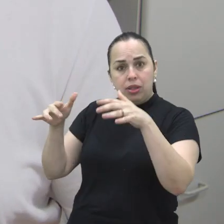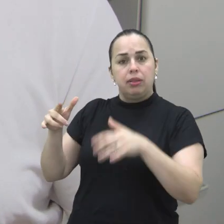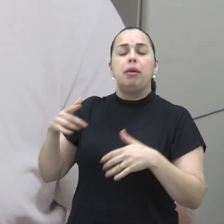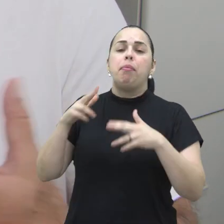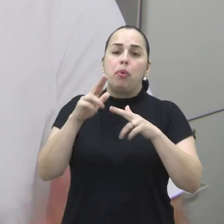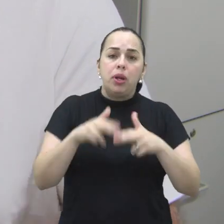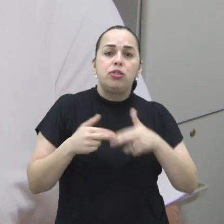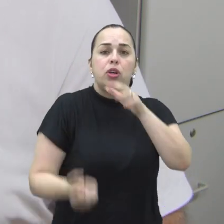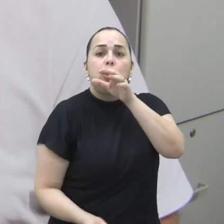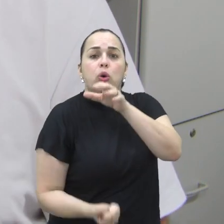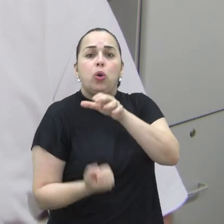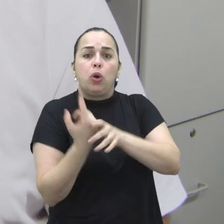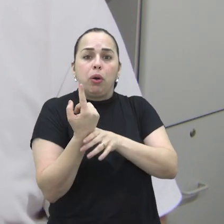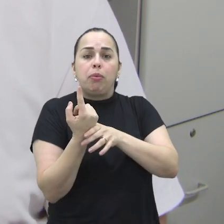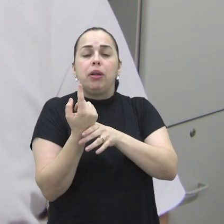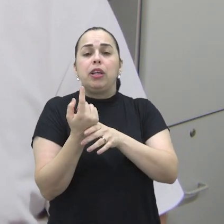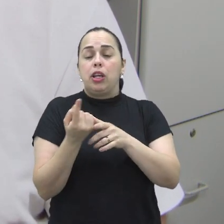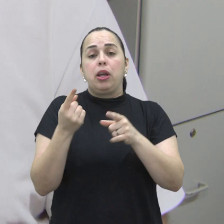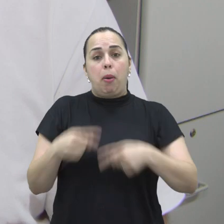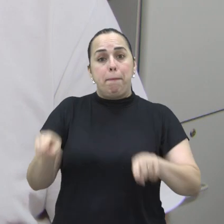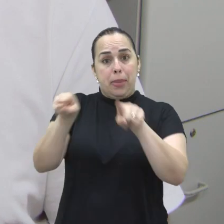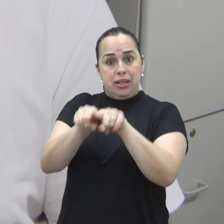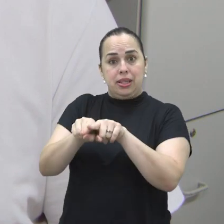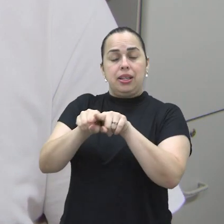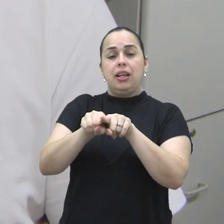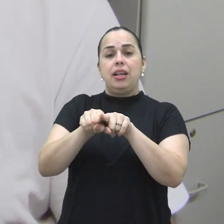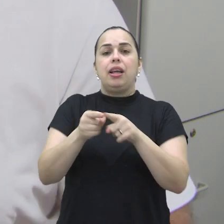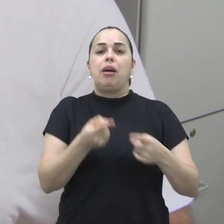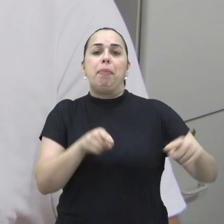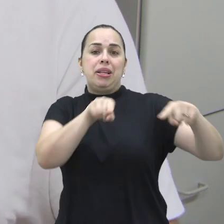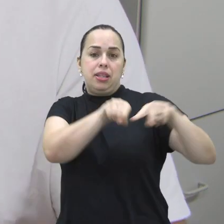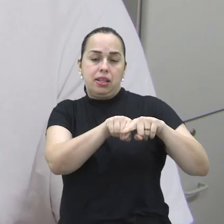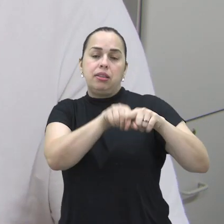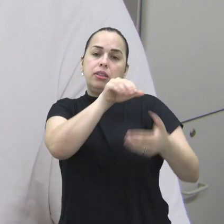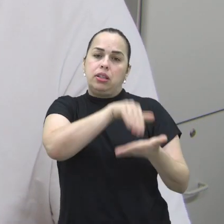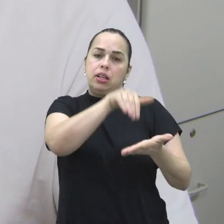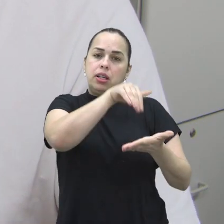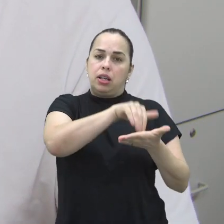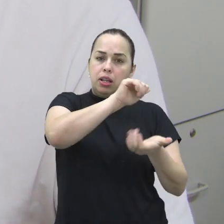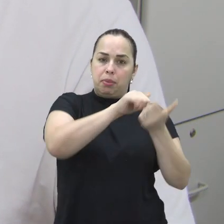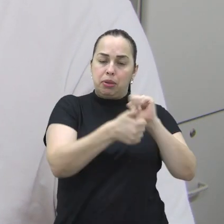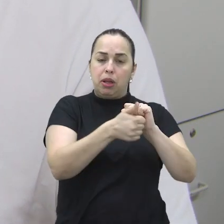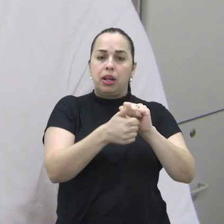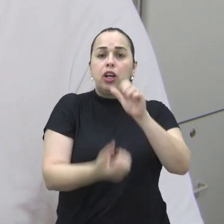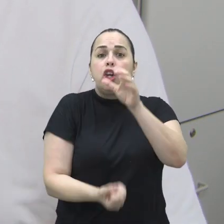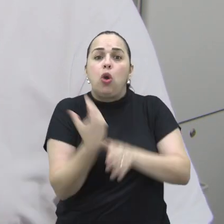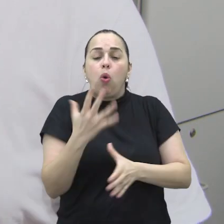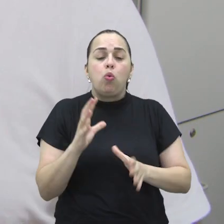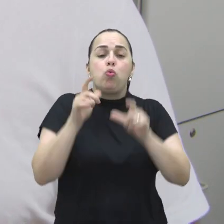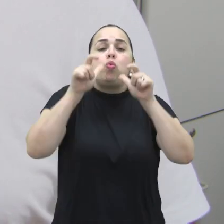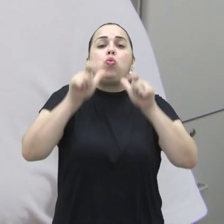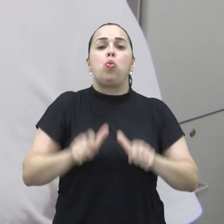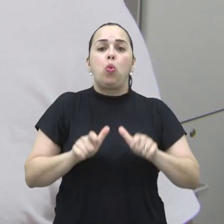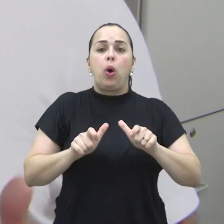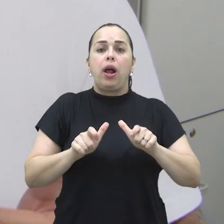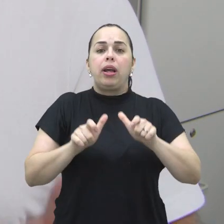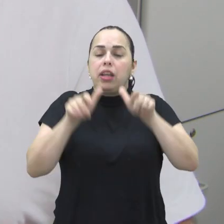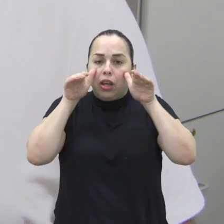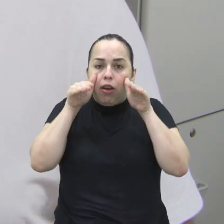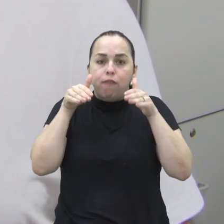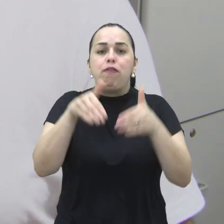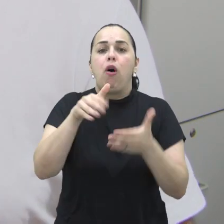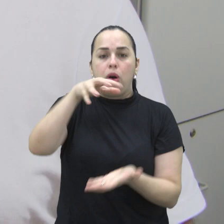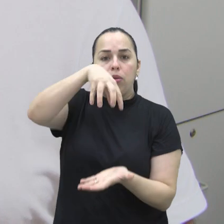aí criamos, junto com a Secretaria de Esportes, uma área, um departamento que voltasse